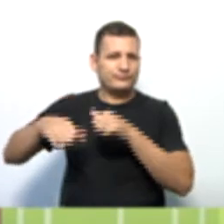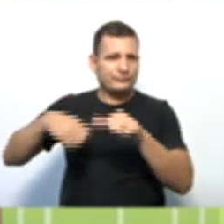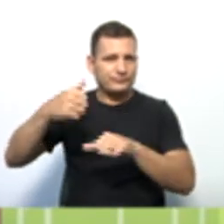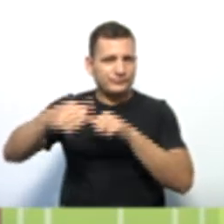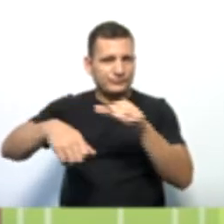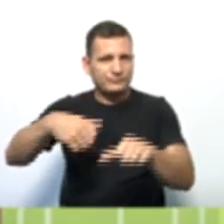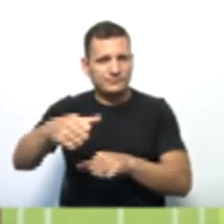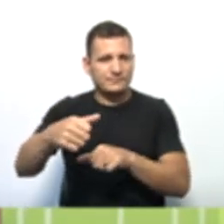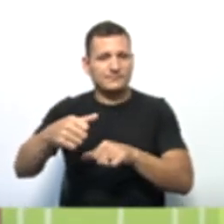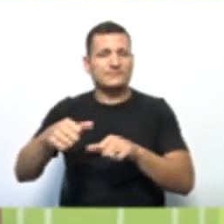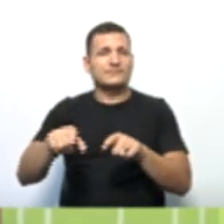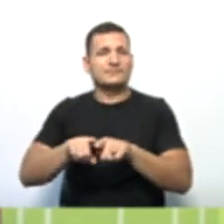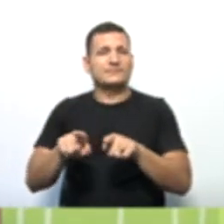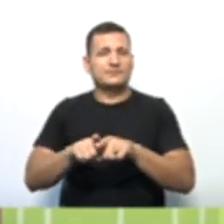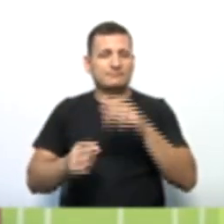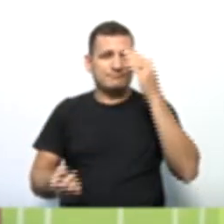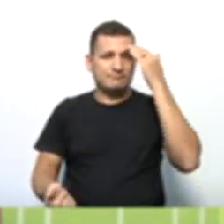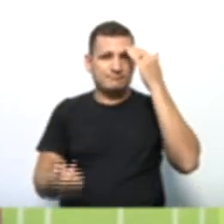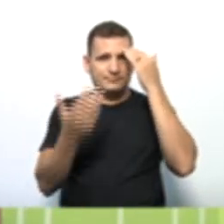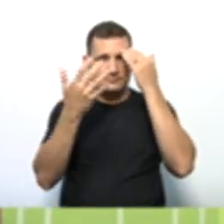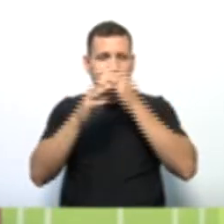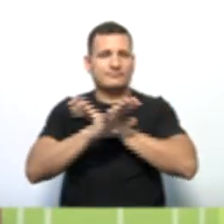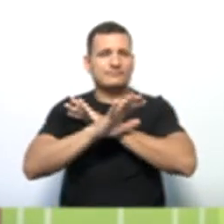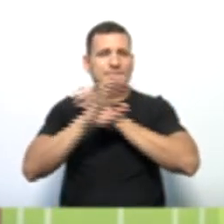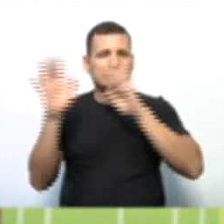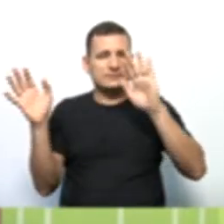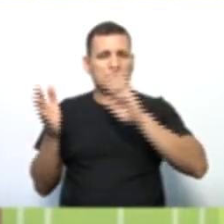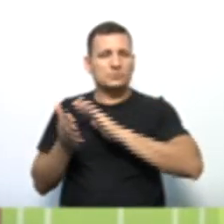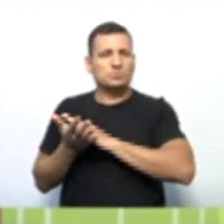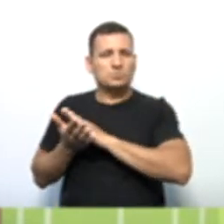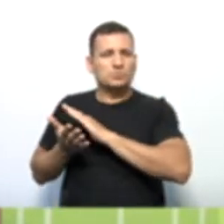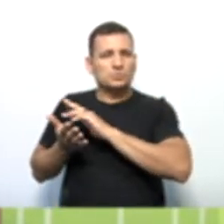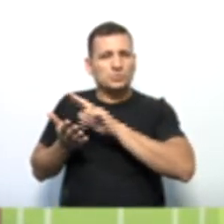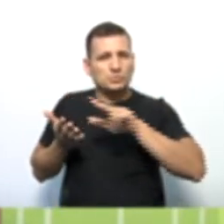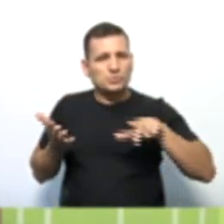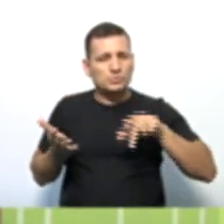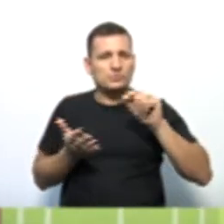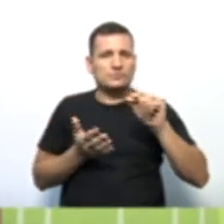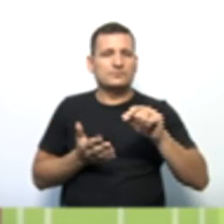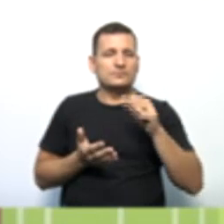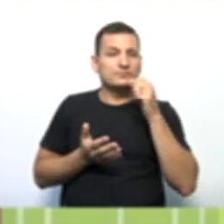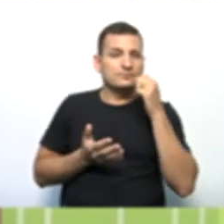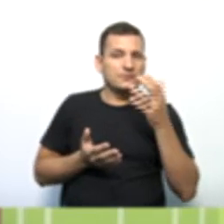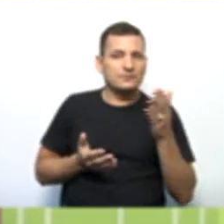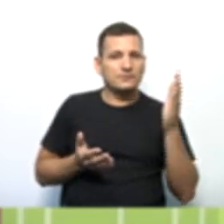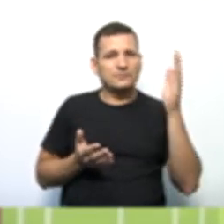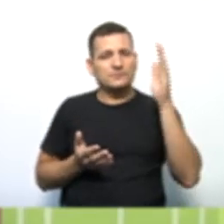muitas interpretações do que seria o bem e o mal, o certo e o errado, e os